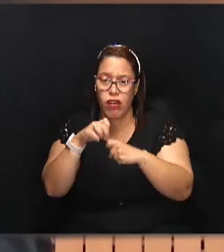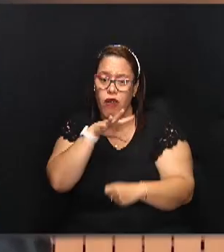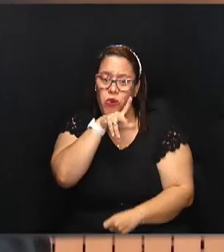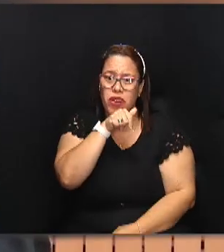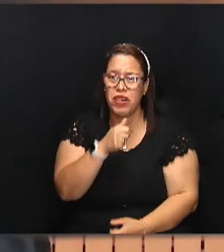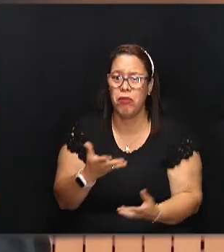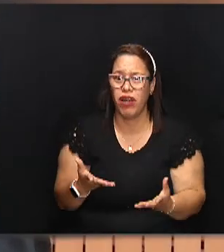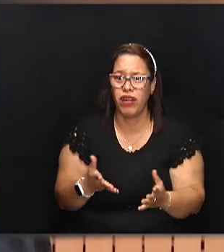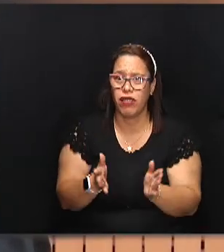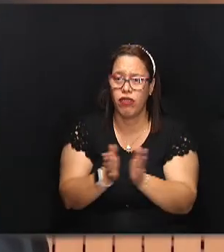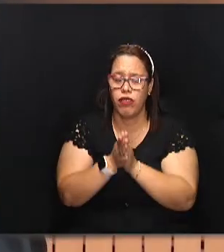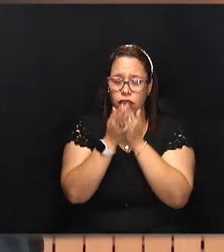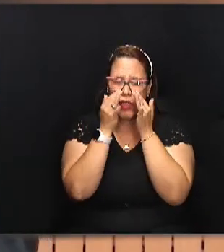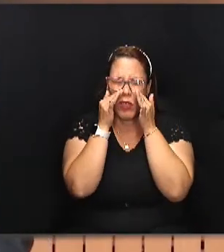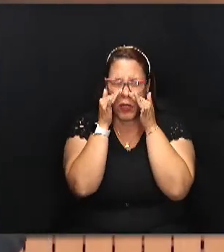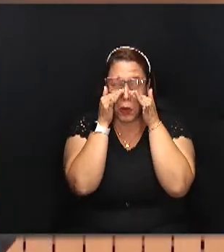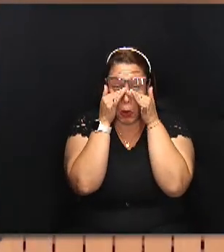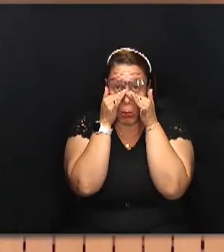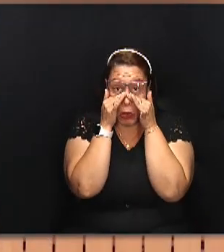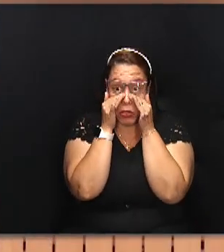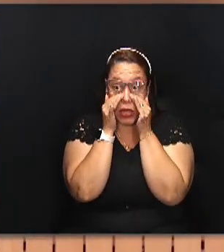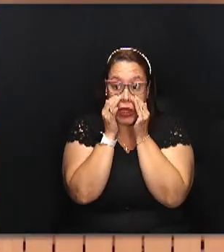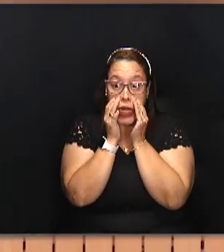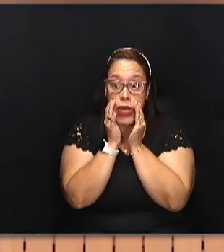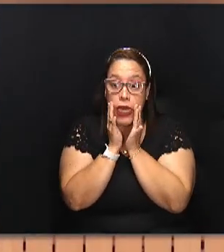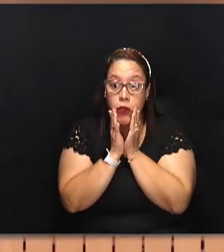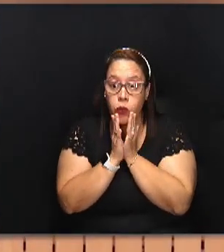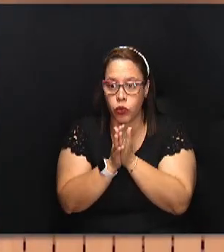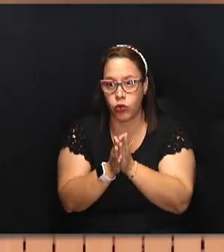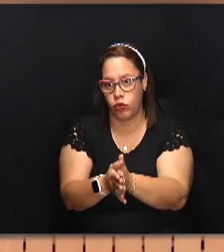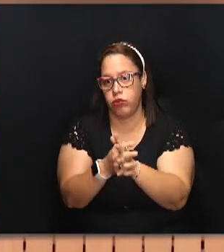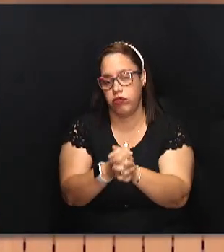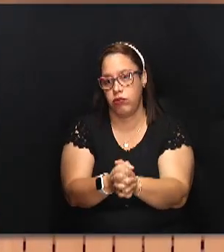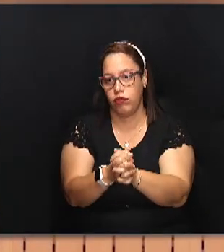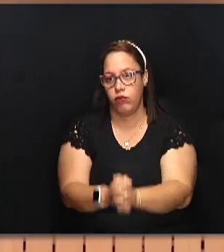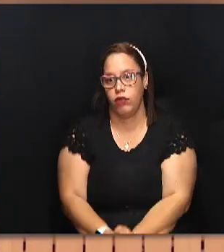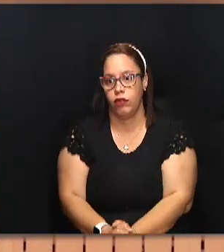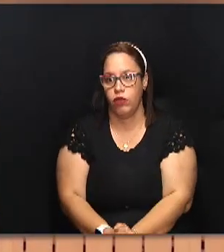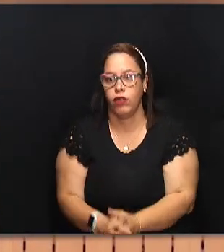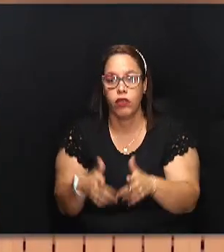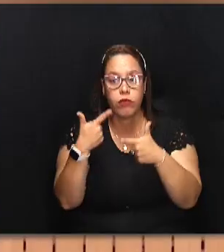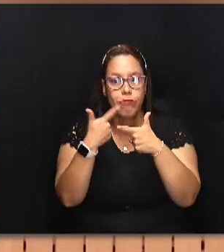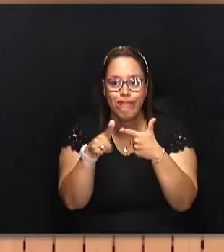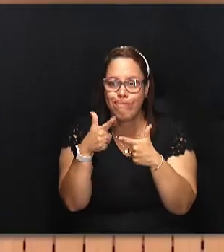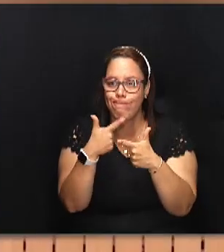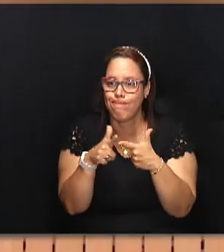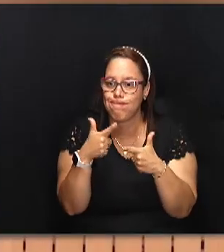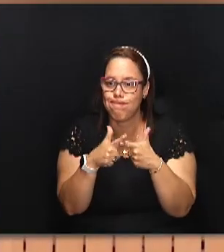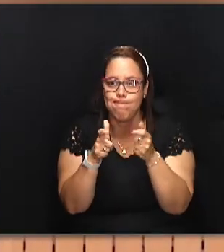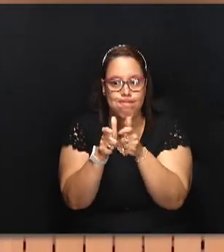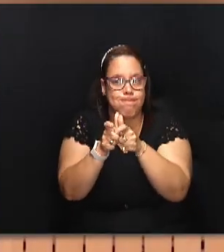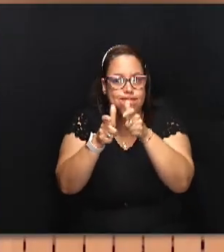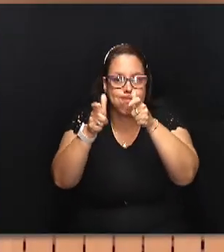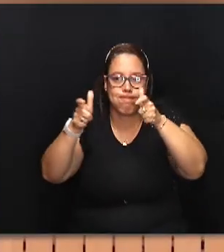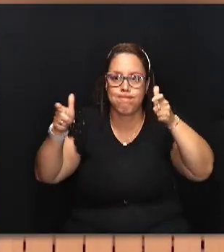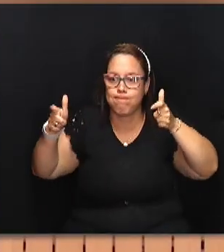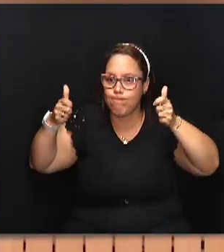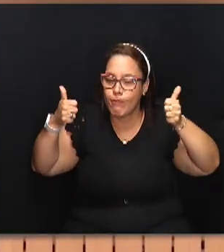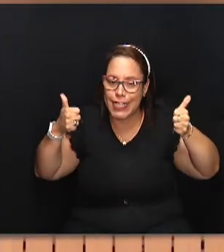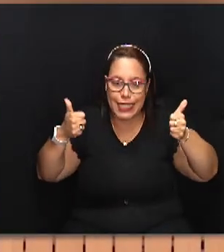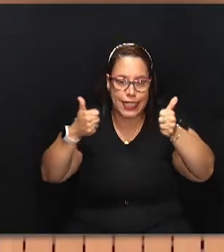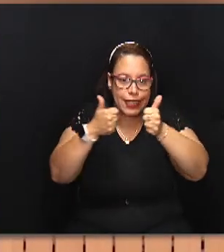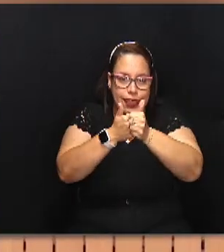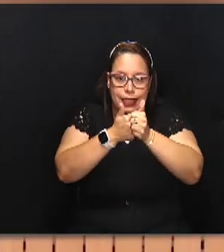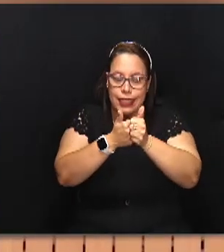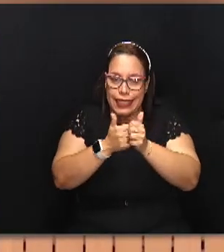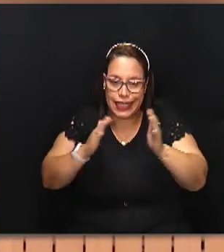animais. Então, eu acredito, senhor presidente, que nós temos um problema muito grande a enfrentar, os